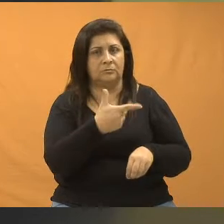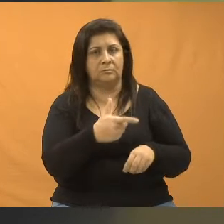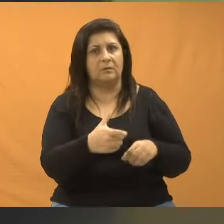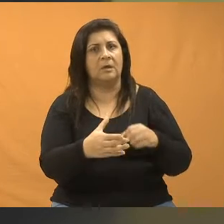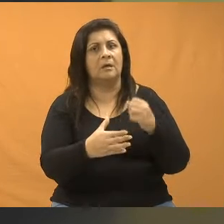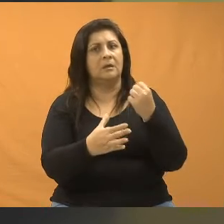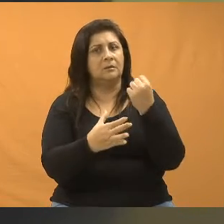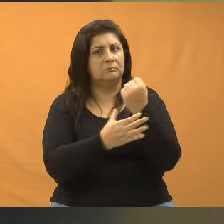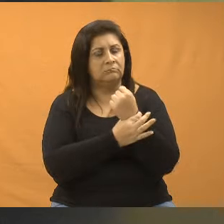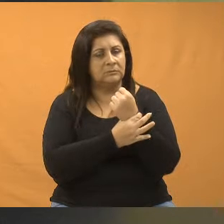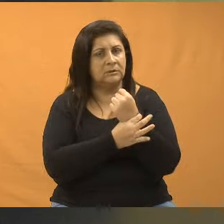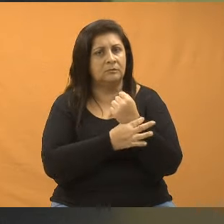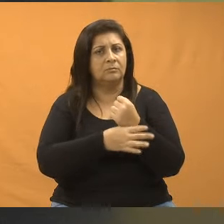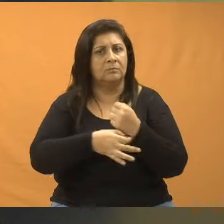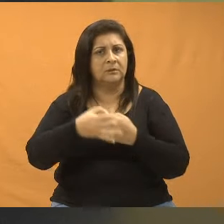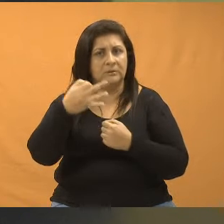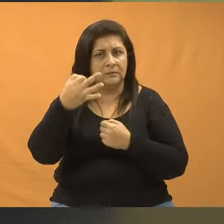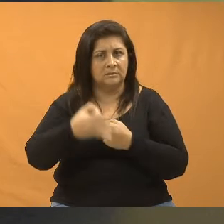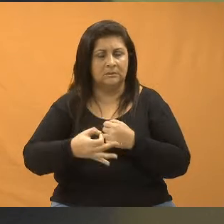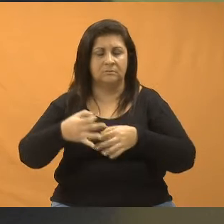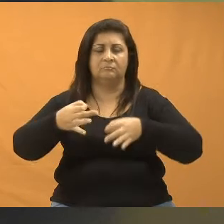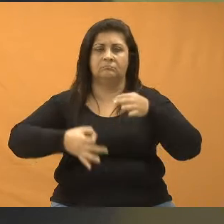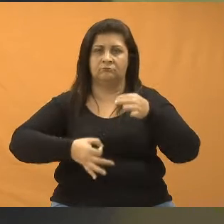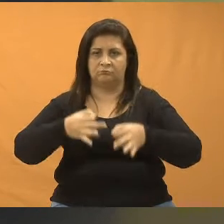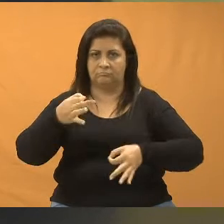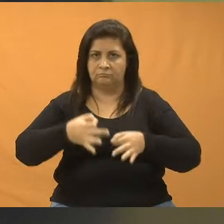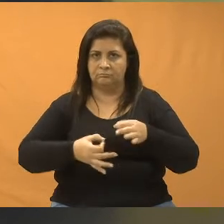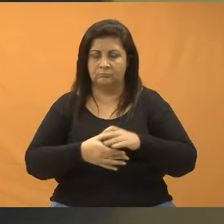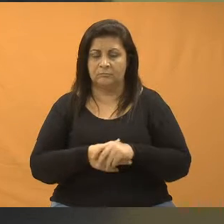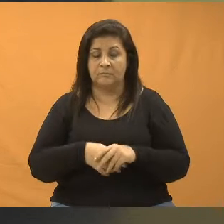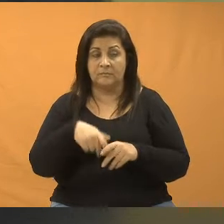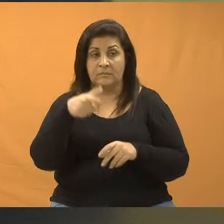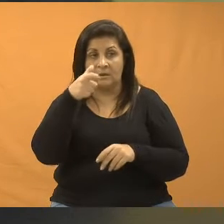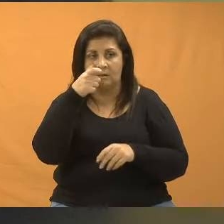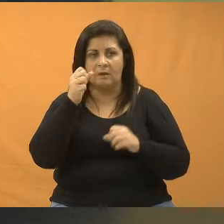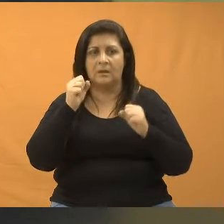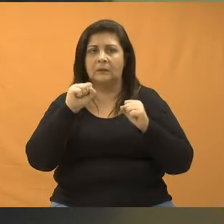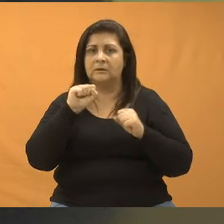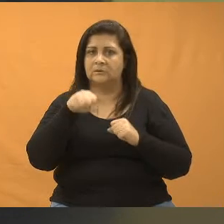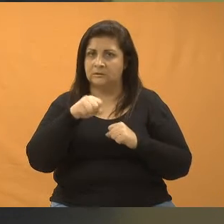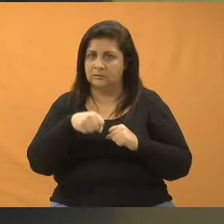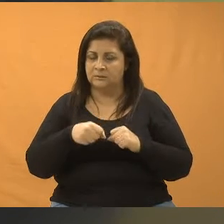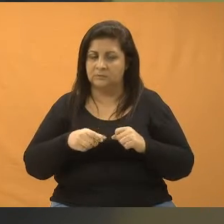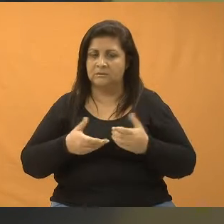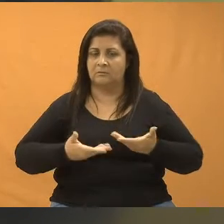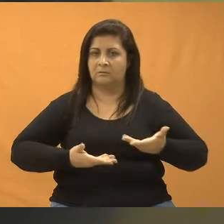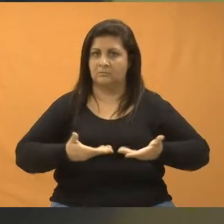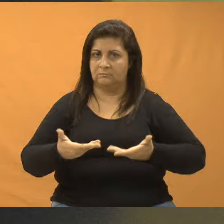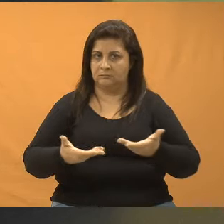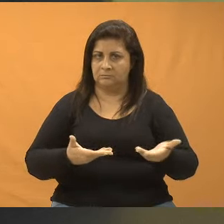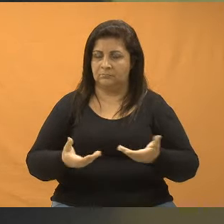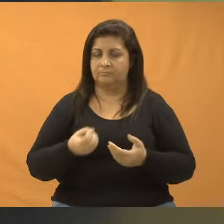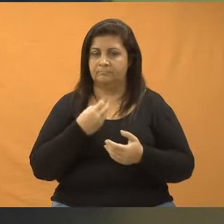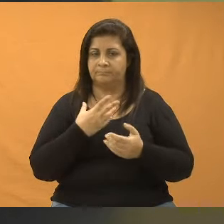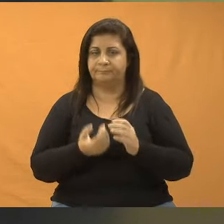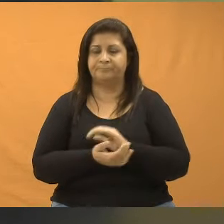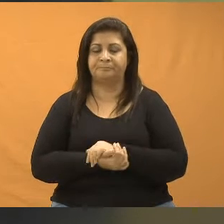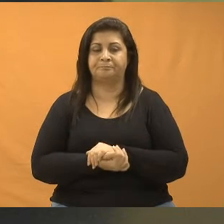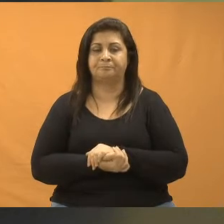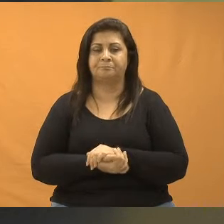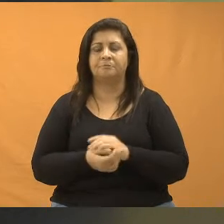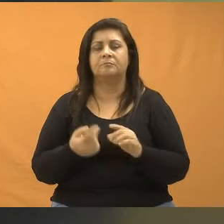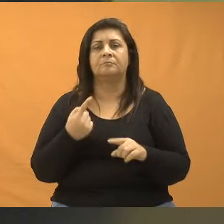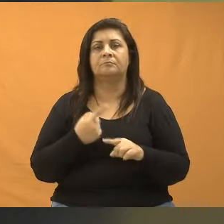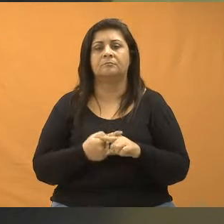segurança jurídica, né, e segurança institucional de que os atendimentos serão mantidos. E por que a